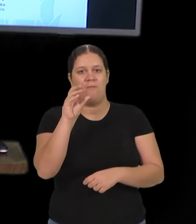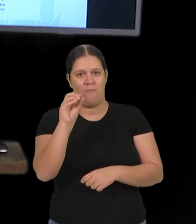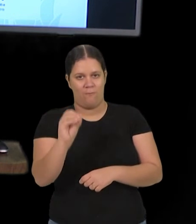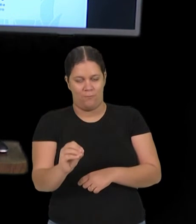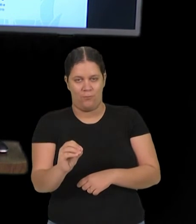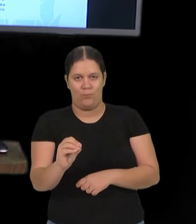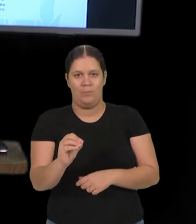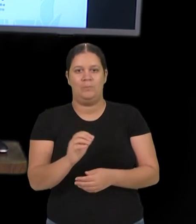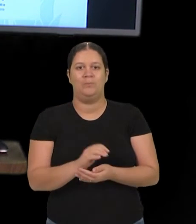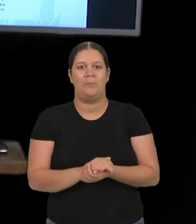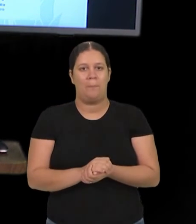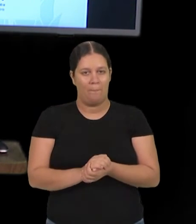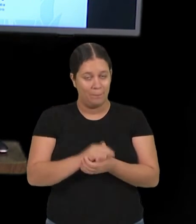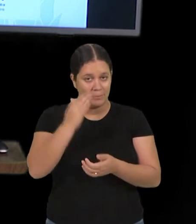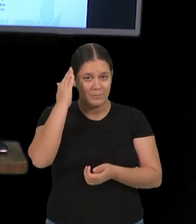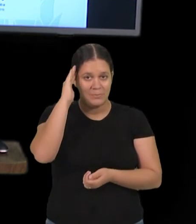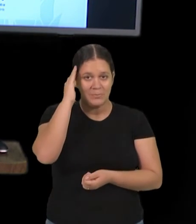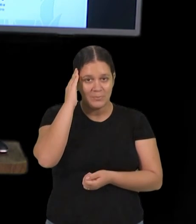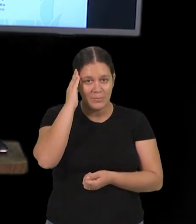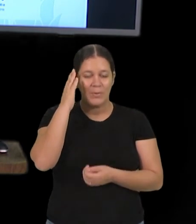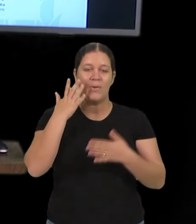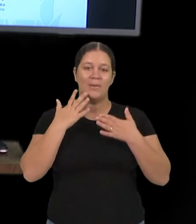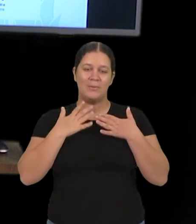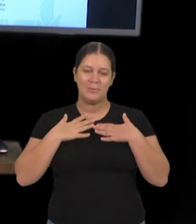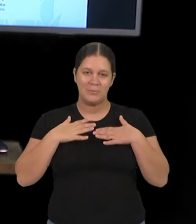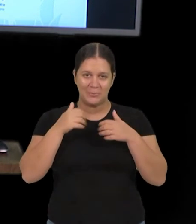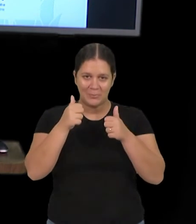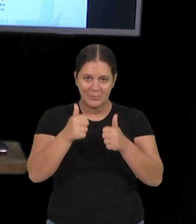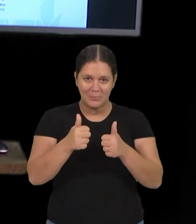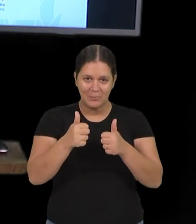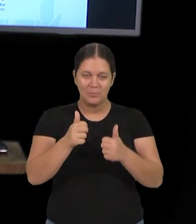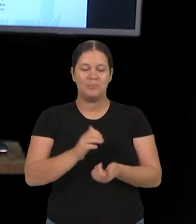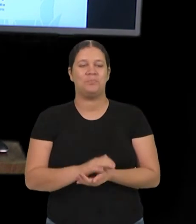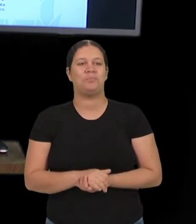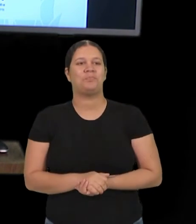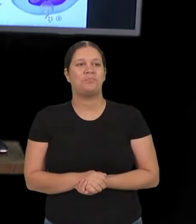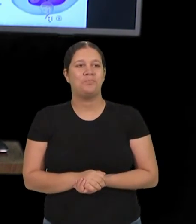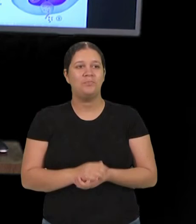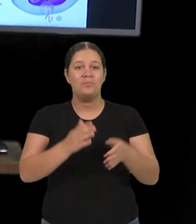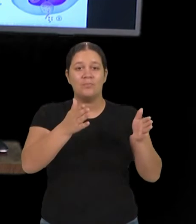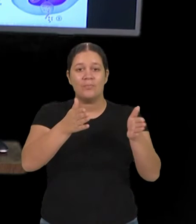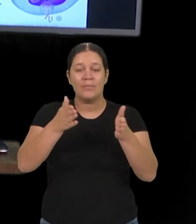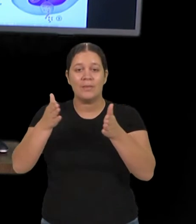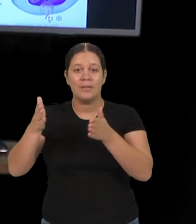ativo. Beleza? Tá entendendo aí? Tá tranquilo?